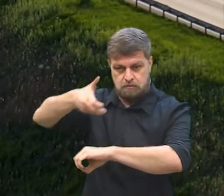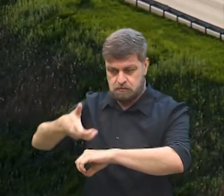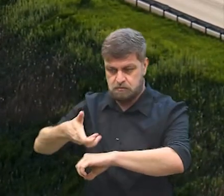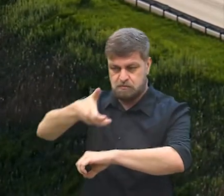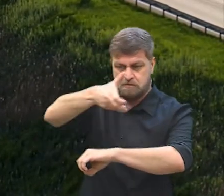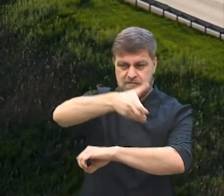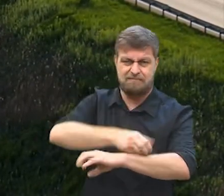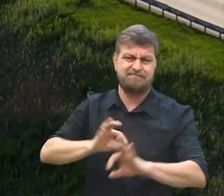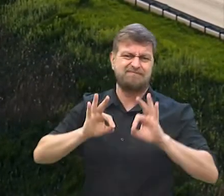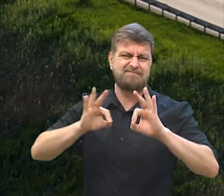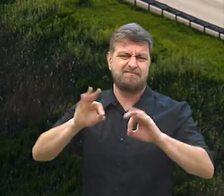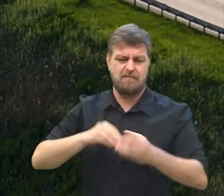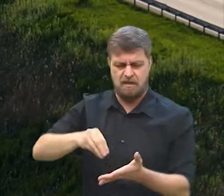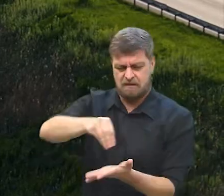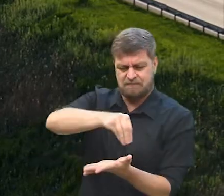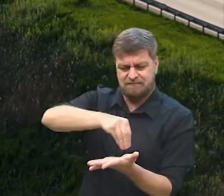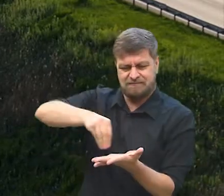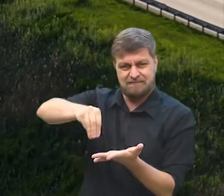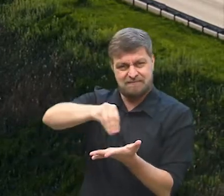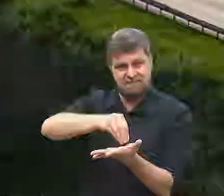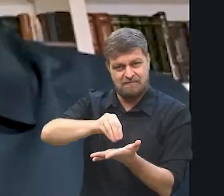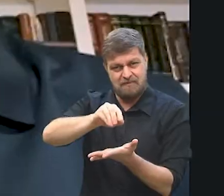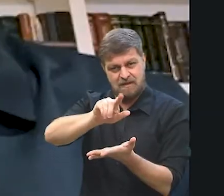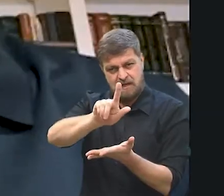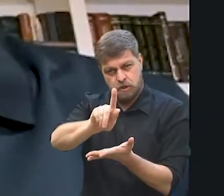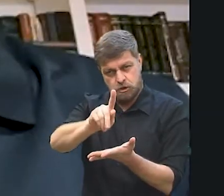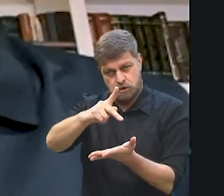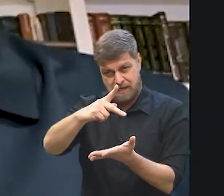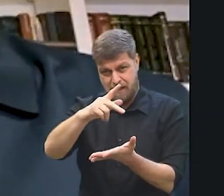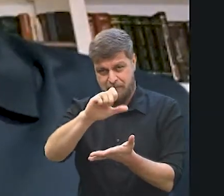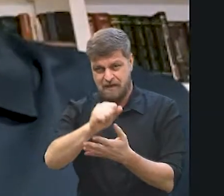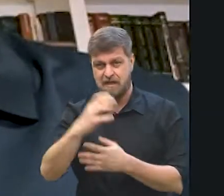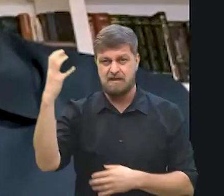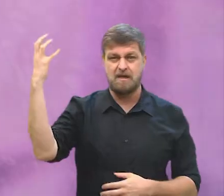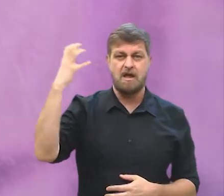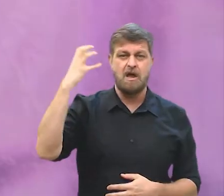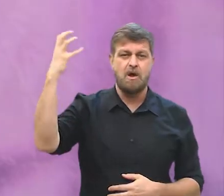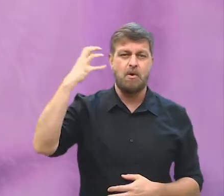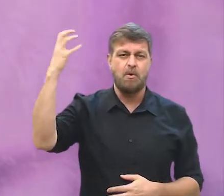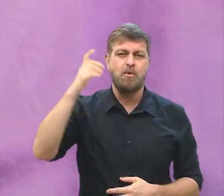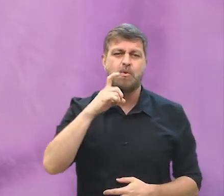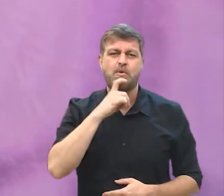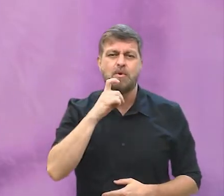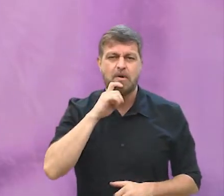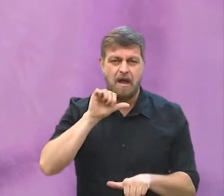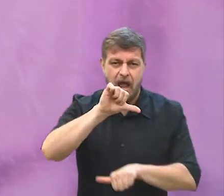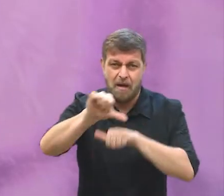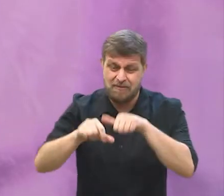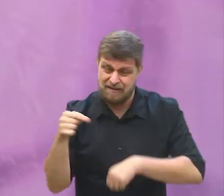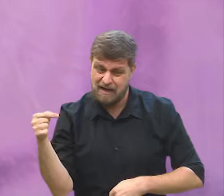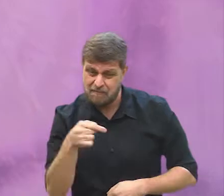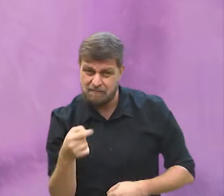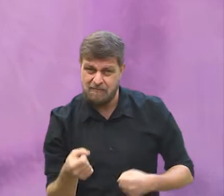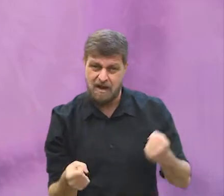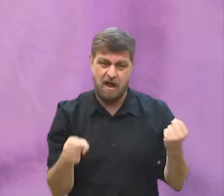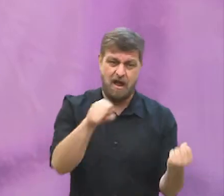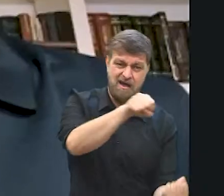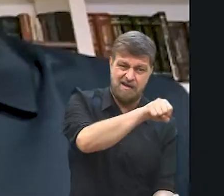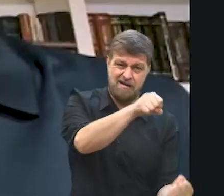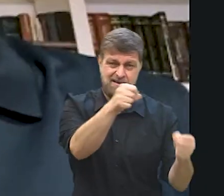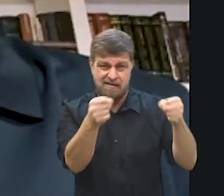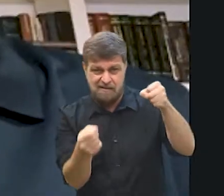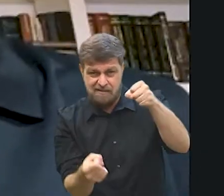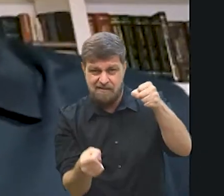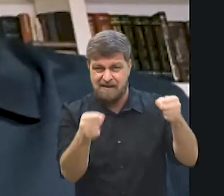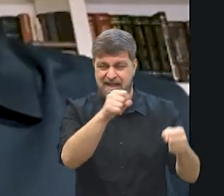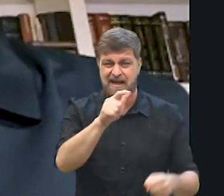coisas incríveis, com GPS, ar-condicionado. Então, mudou. Agora, os carros, você tem razão. Eles